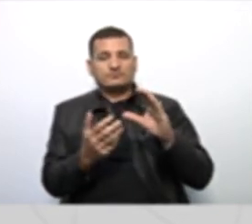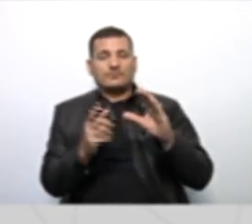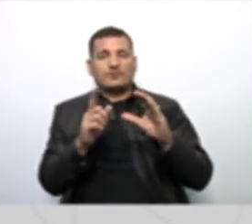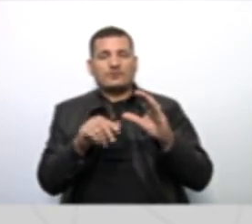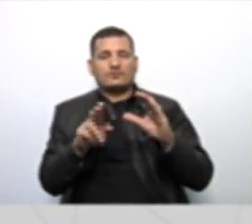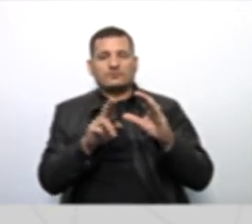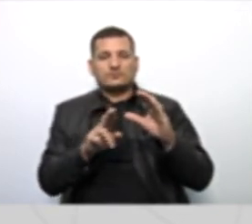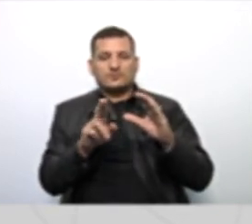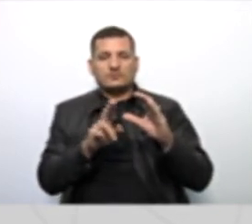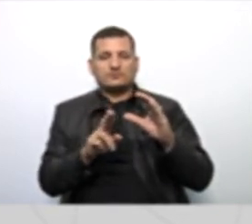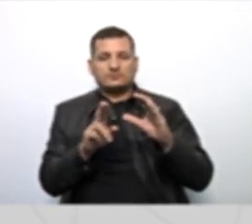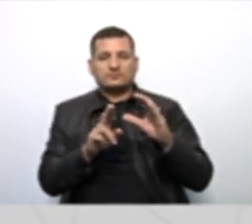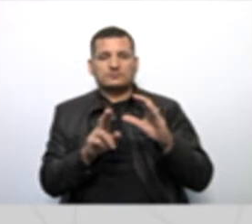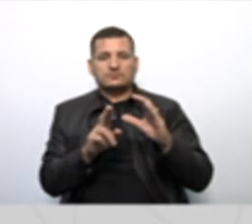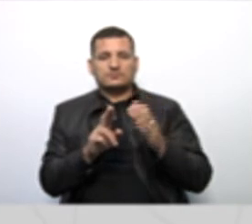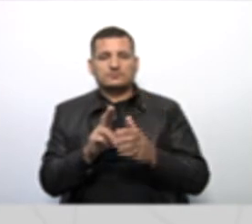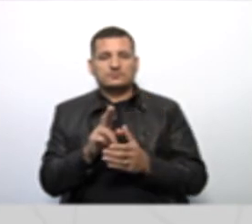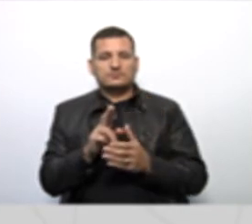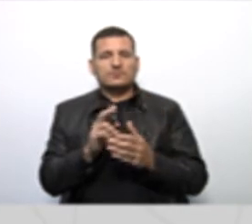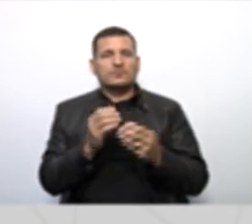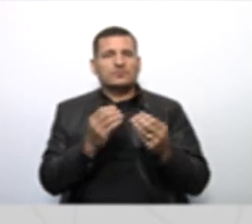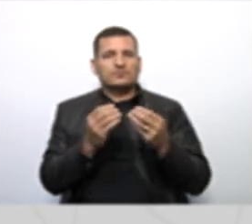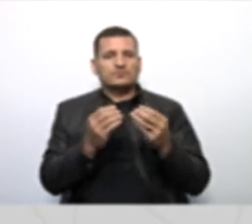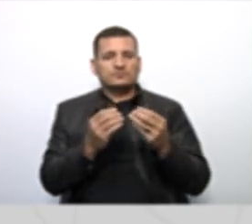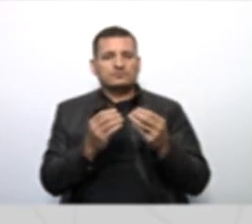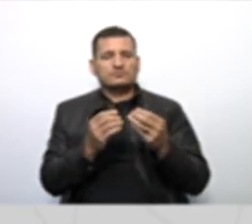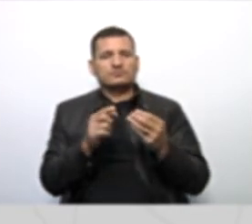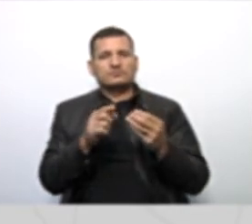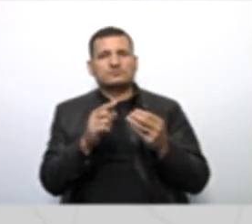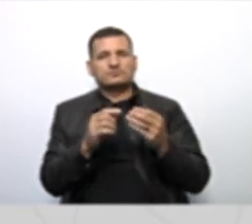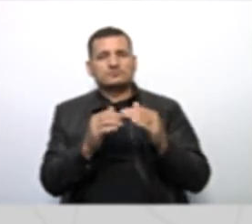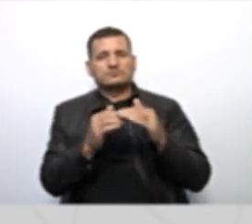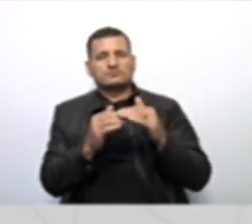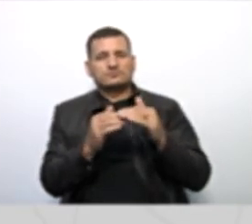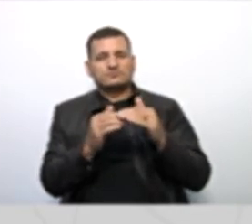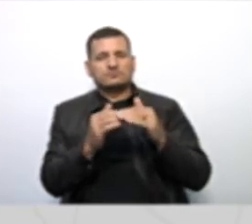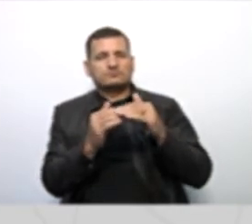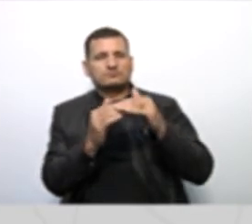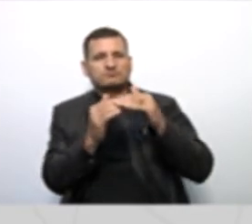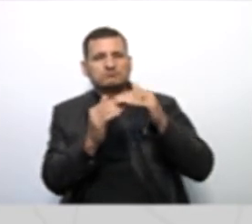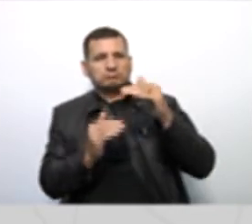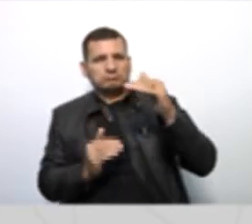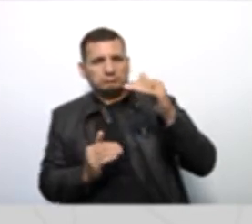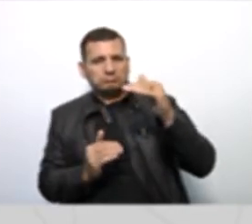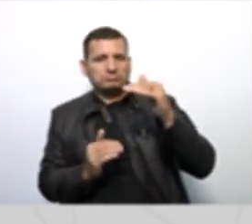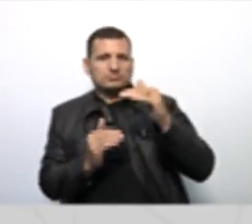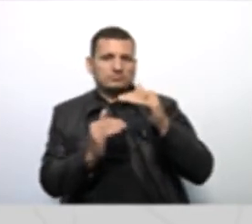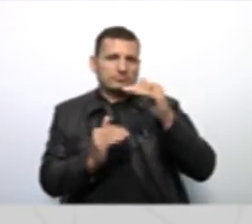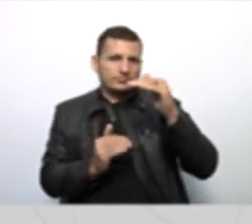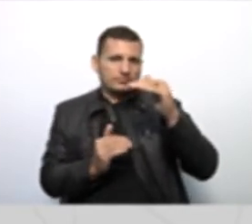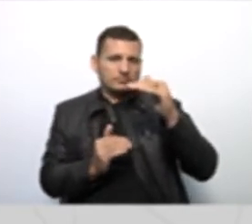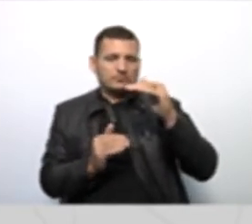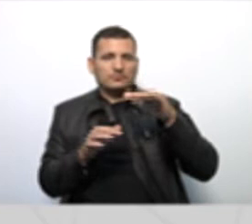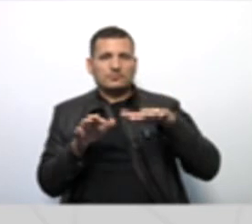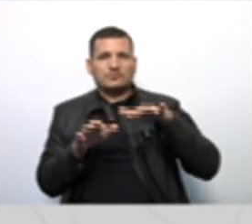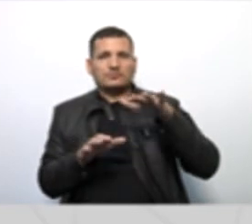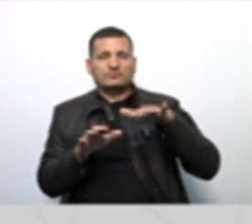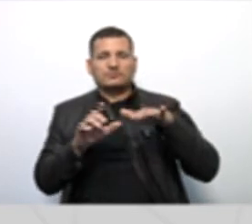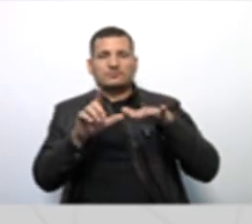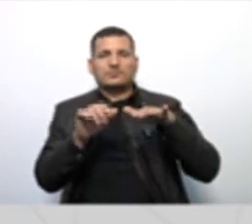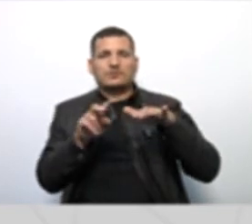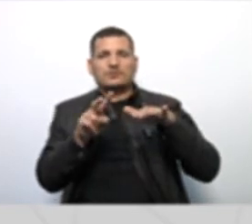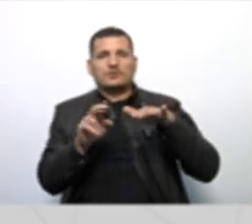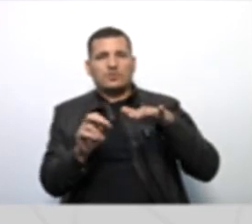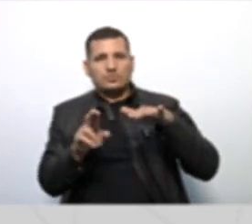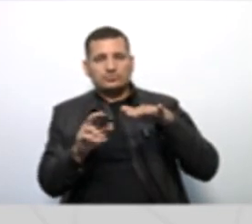para determinar o tamanho e a posição de um Eurídice, dependendo do tipo do layout. Então, dependendo do seu tipo,